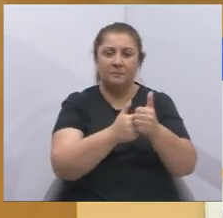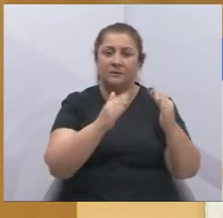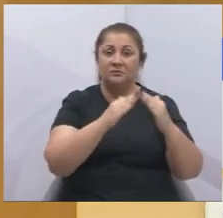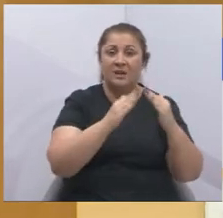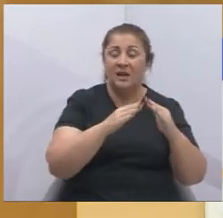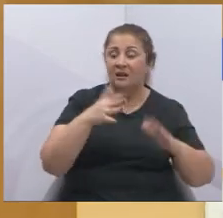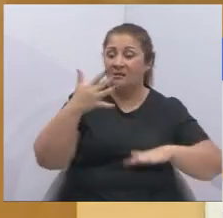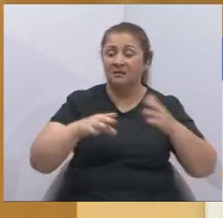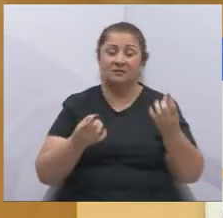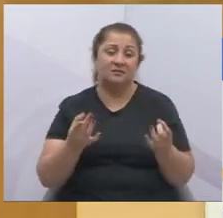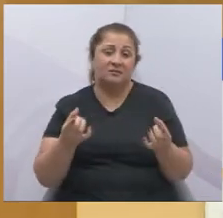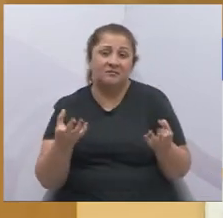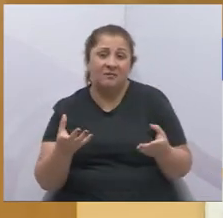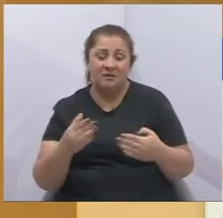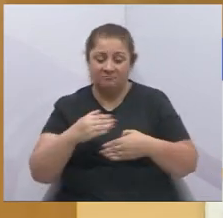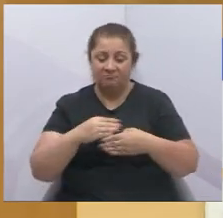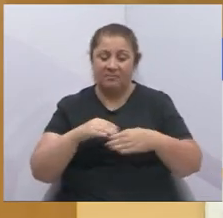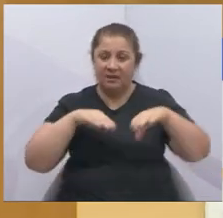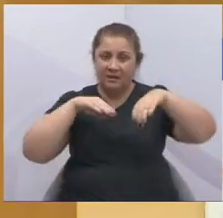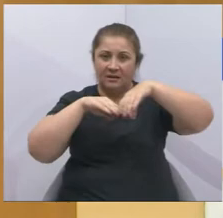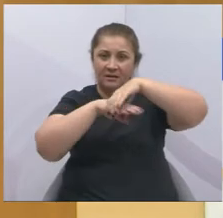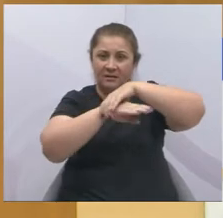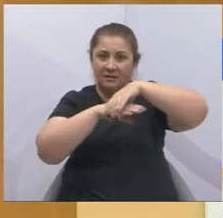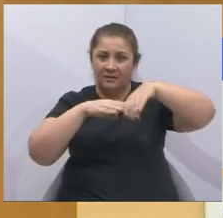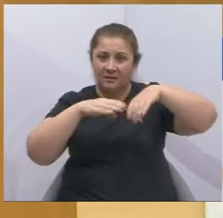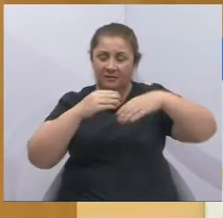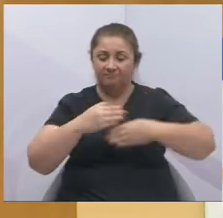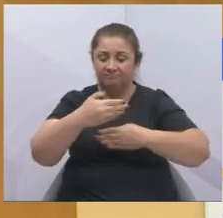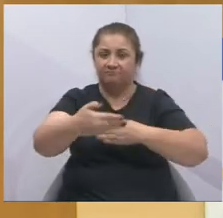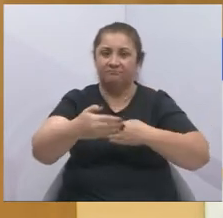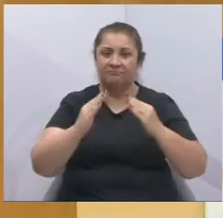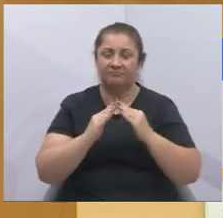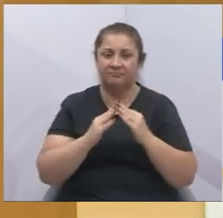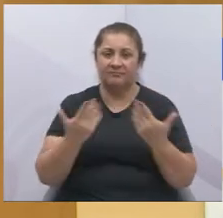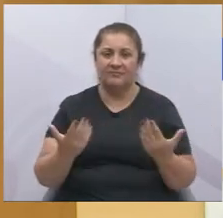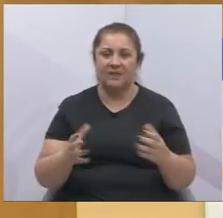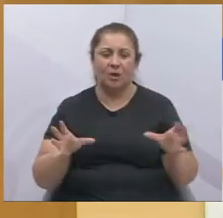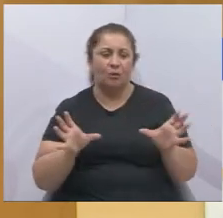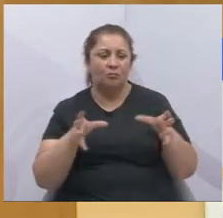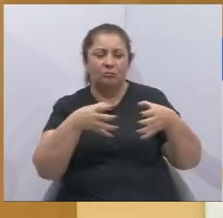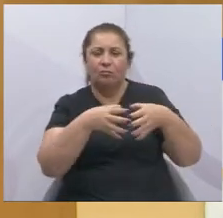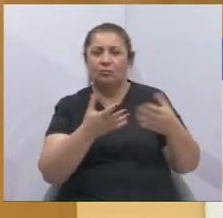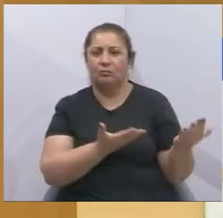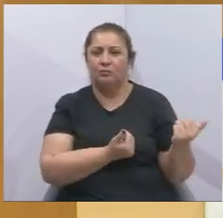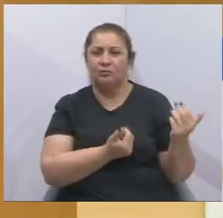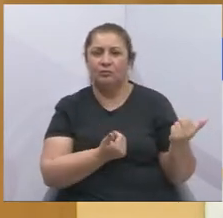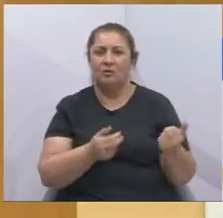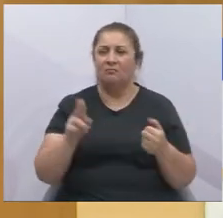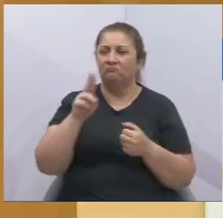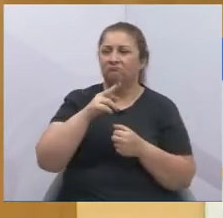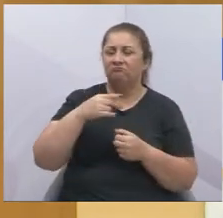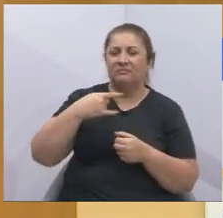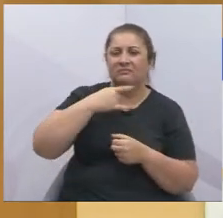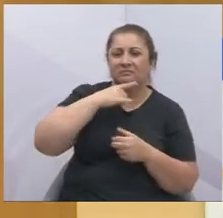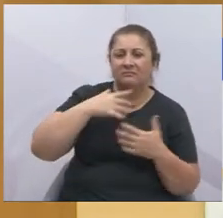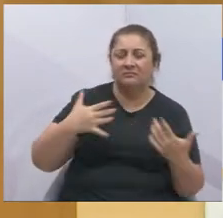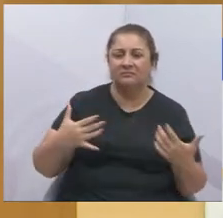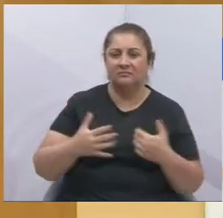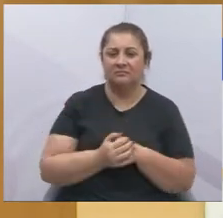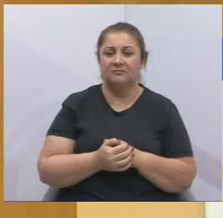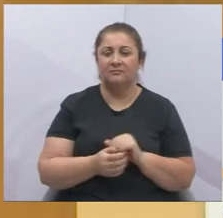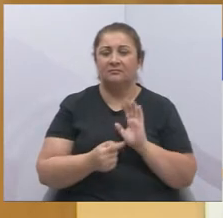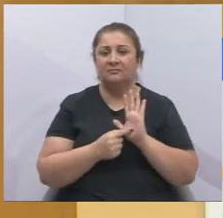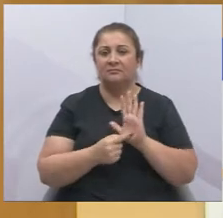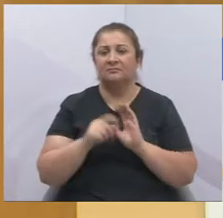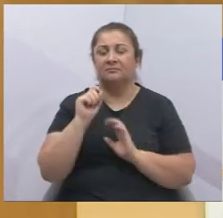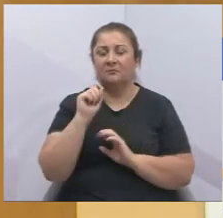e outros espaços, favorecendo a aglomeração de jovens e o consumo de bebidas alcoólicas. Destaca-se que,